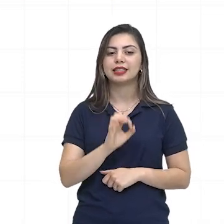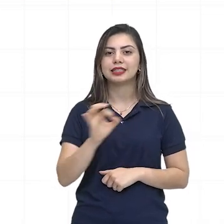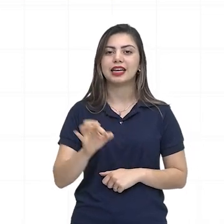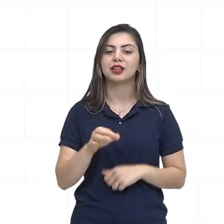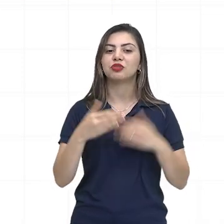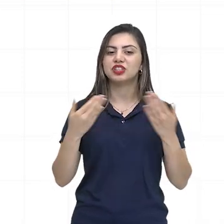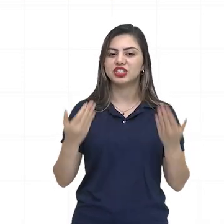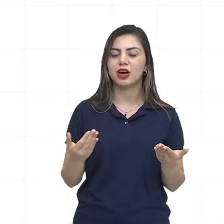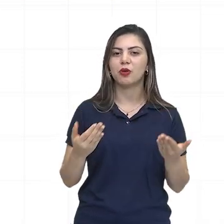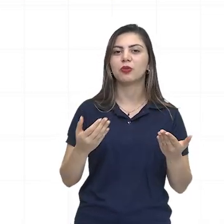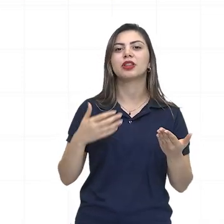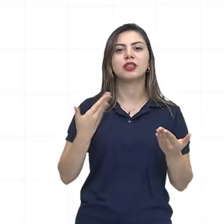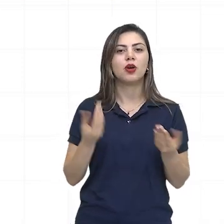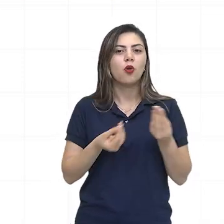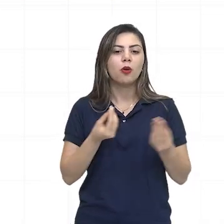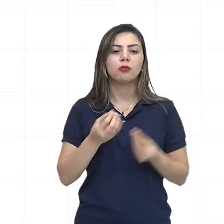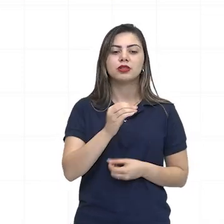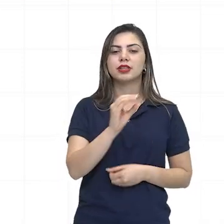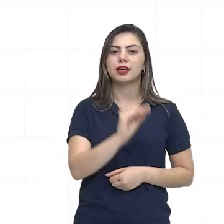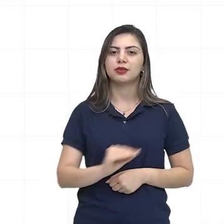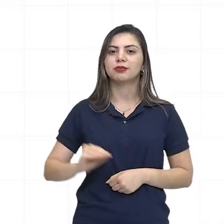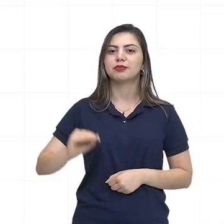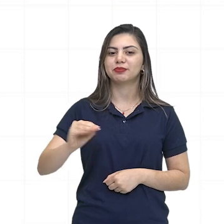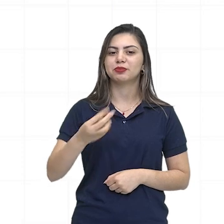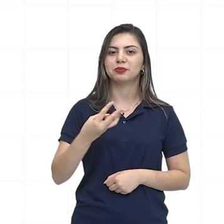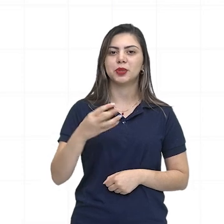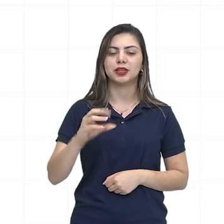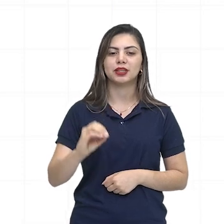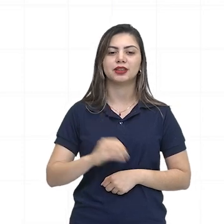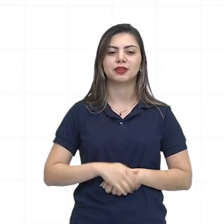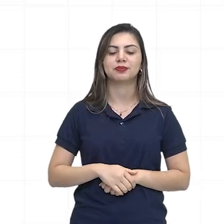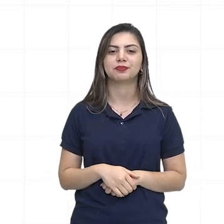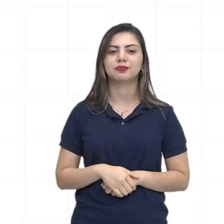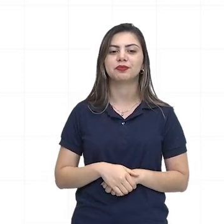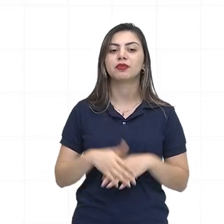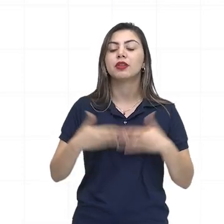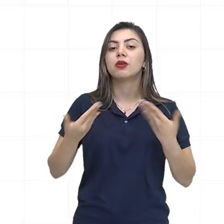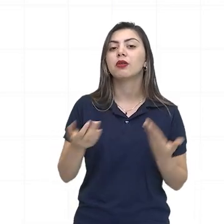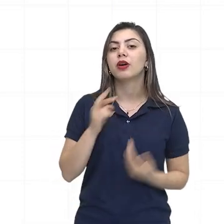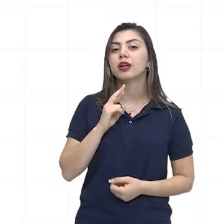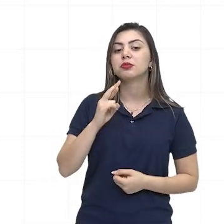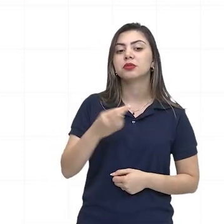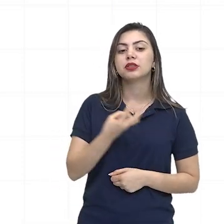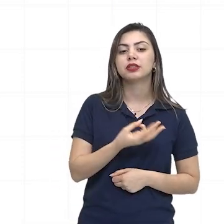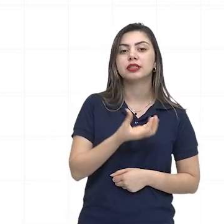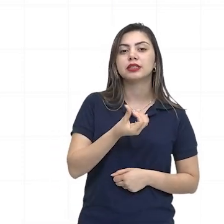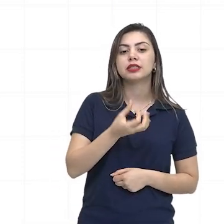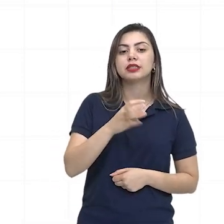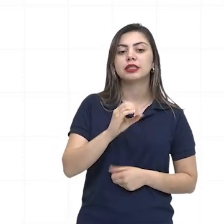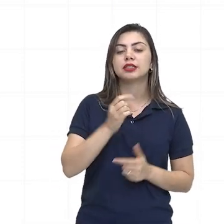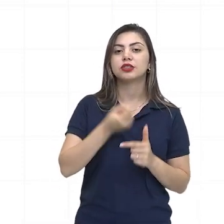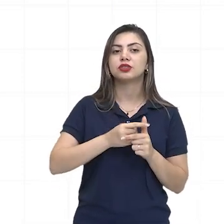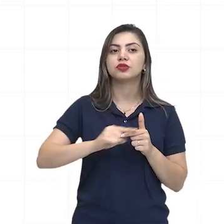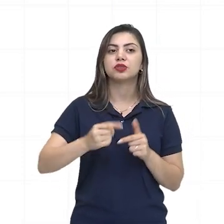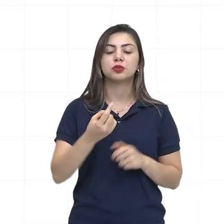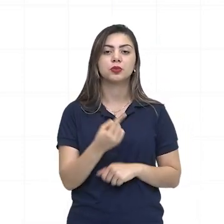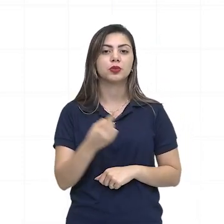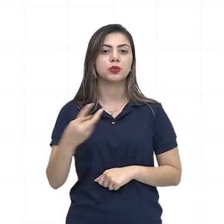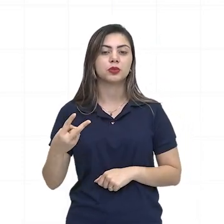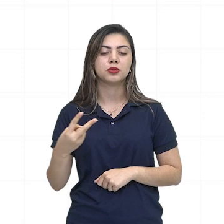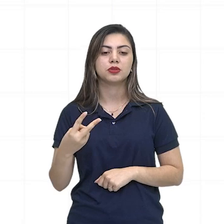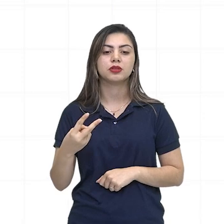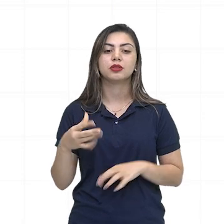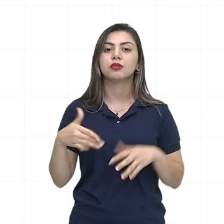Aí ele vem aqui para o resultado. Então, qual é o resultado de 360 por 12?